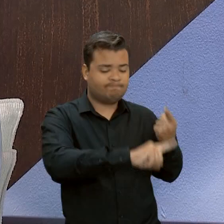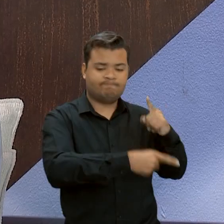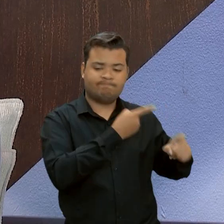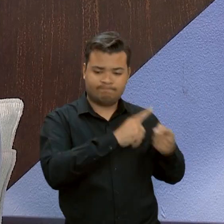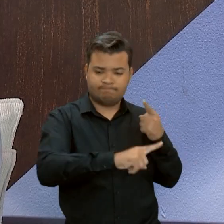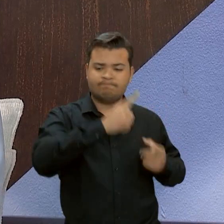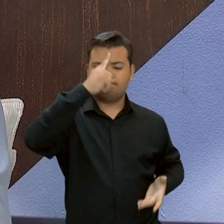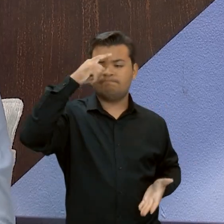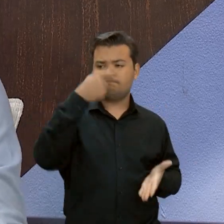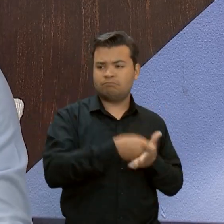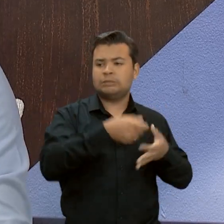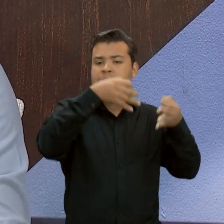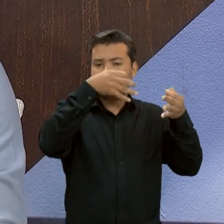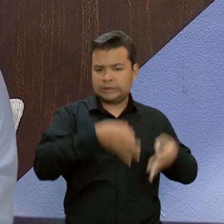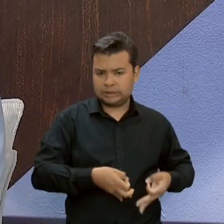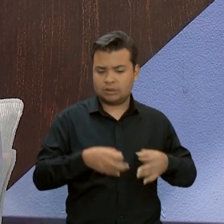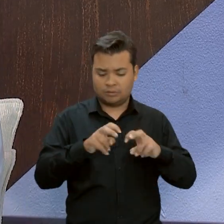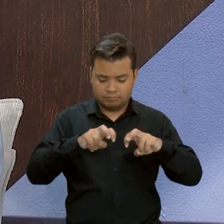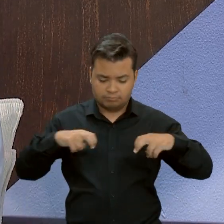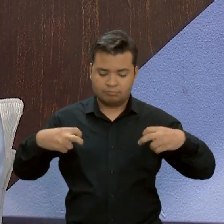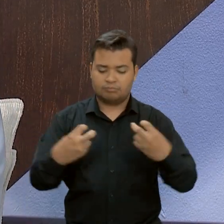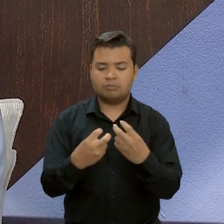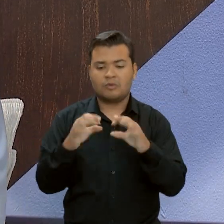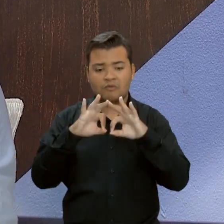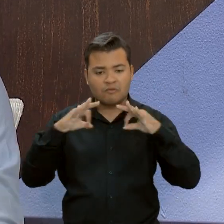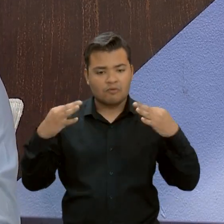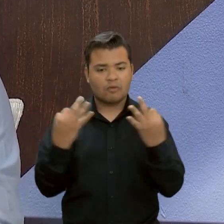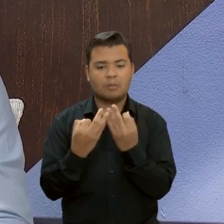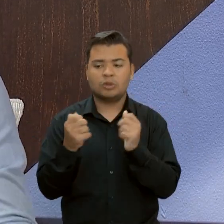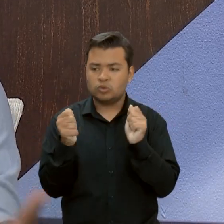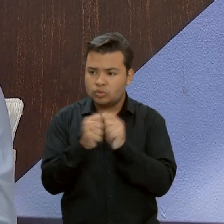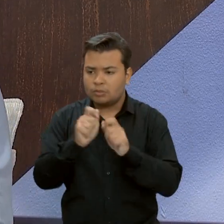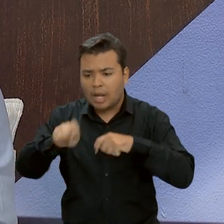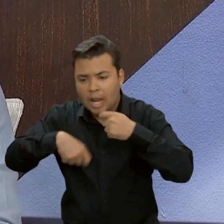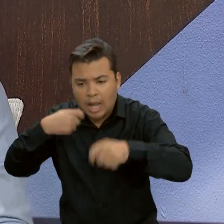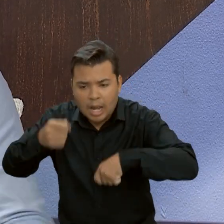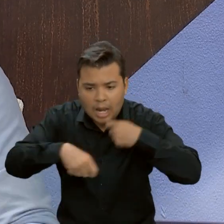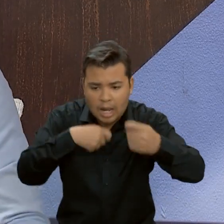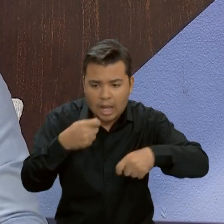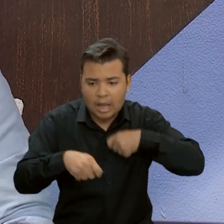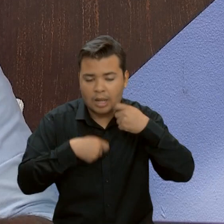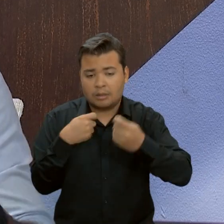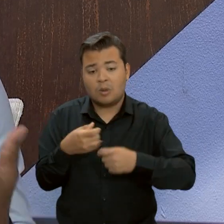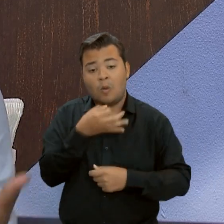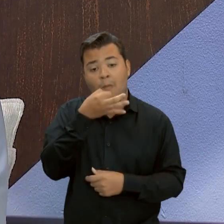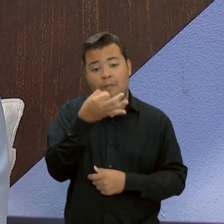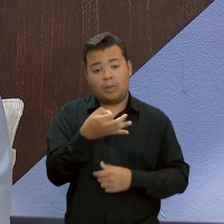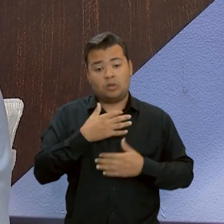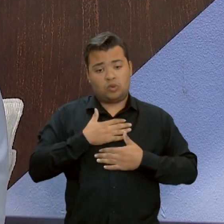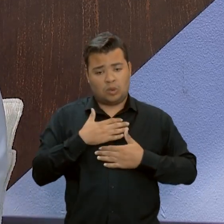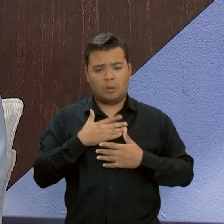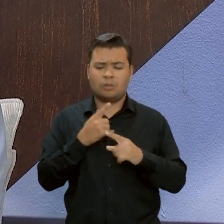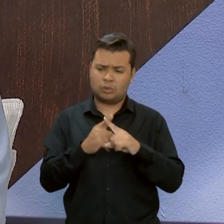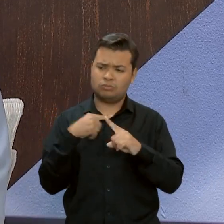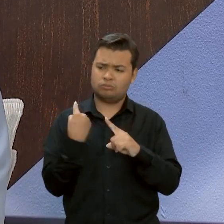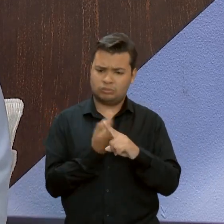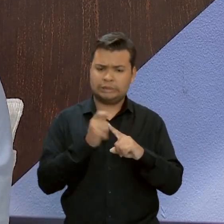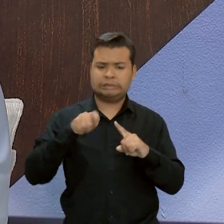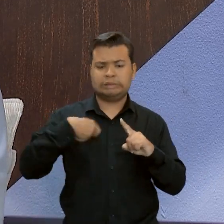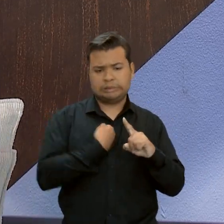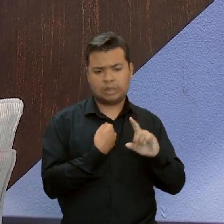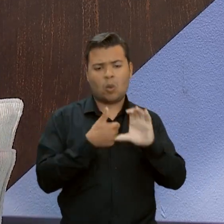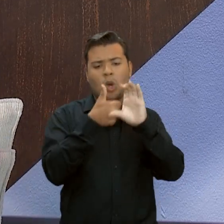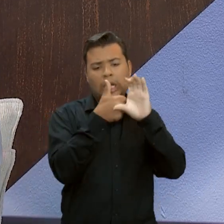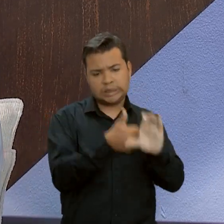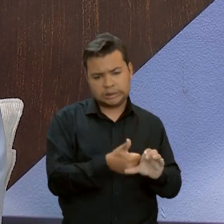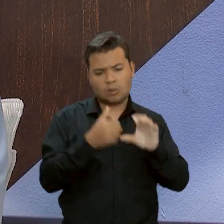alimentar na mesa. É uma formação nossa, é uma formação, eu posso dizer, é uma cosmovisão nossa, que a nossa visão é cristã, evangélica, e aí a